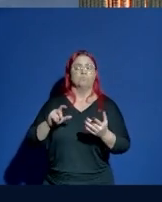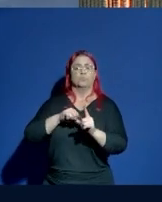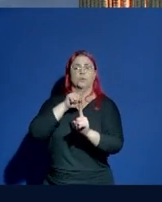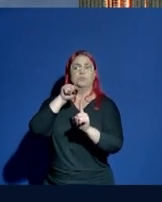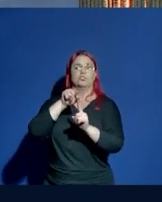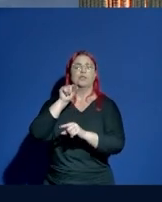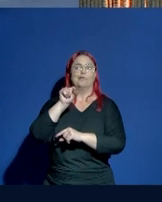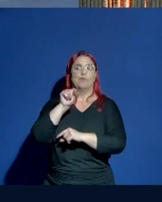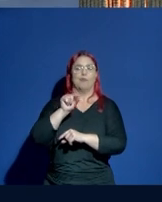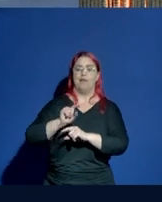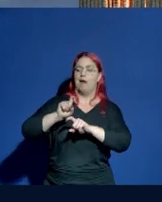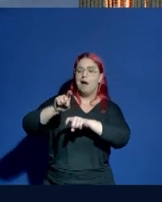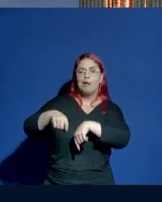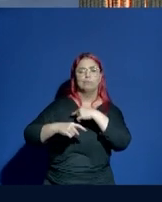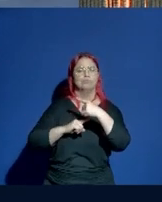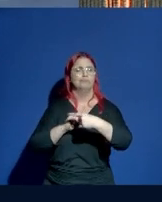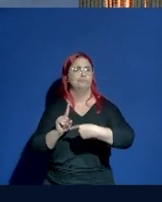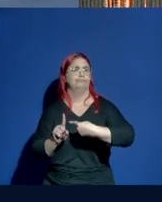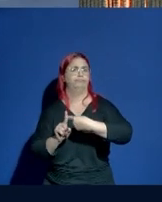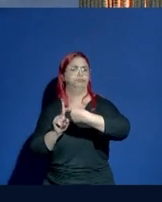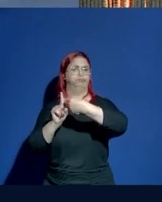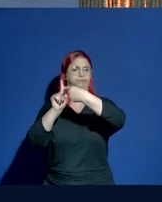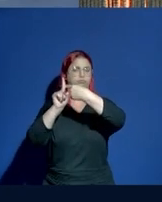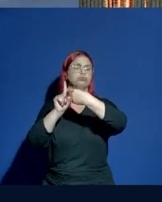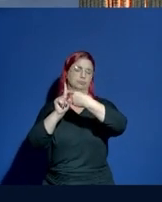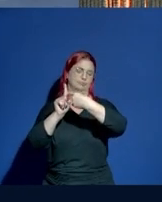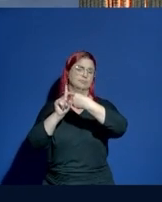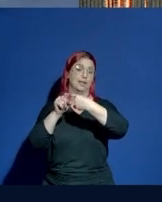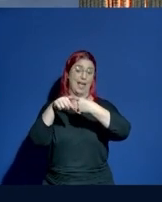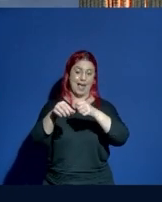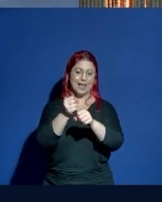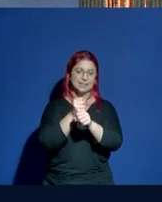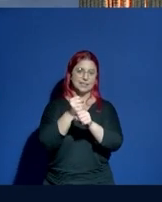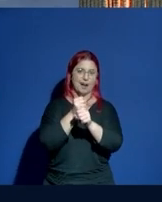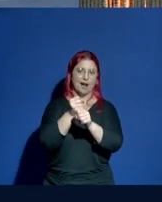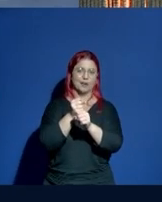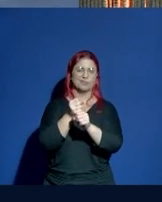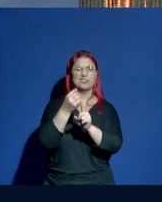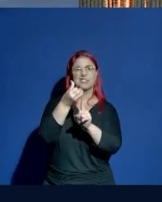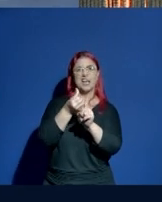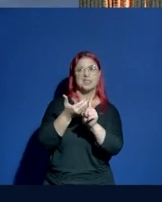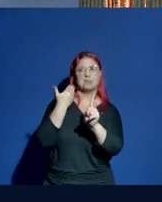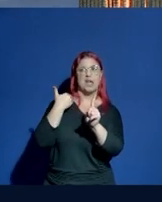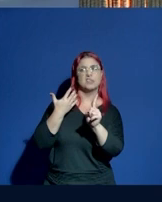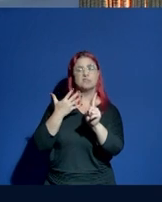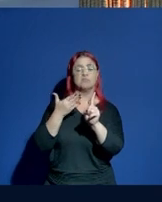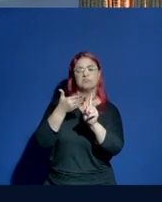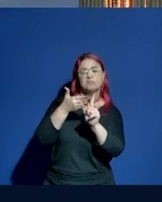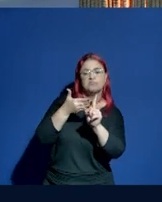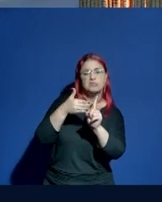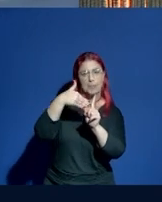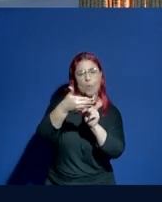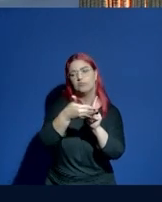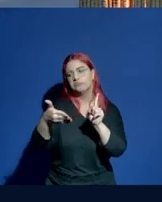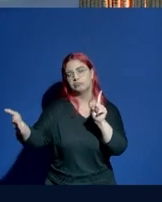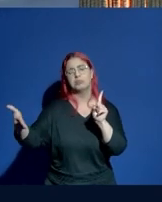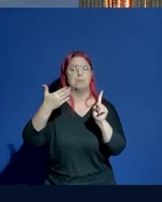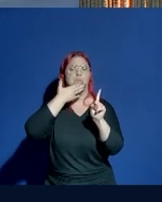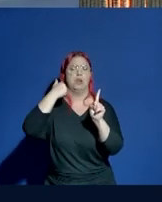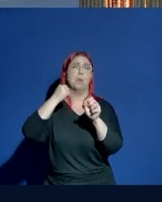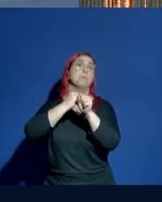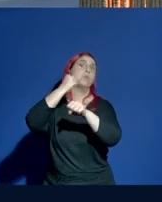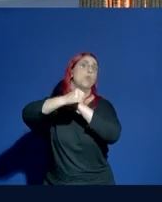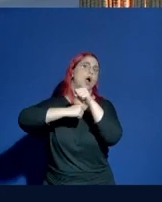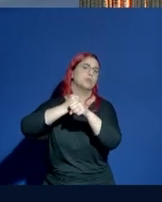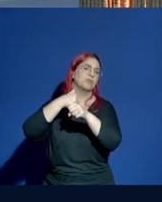Agro positivo para esse ano segundo semestre melhor do que esse primeiro semestre mas positivo para o ano que vem muito mais